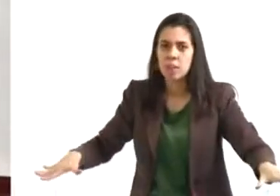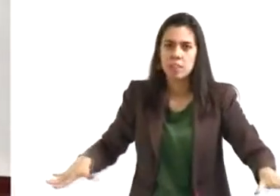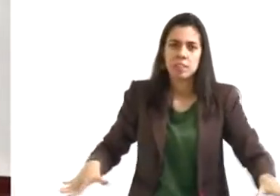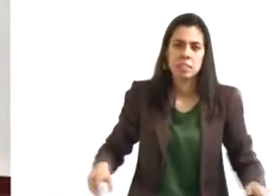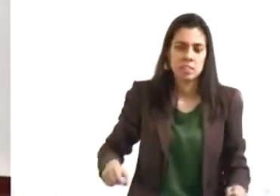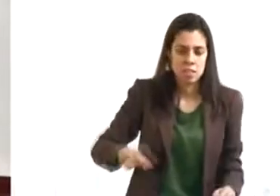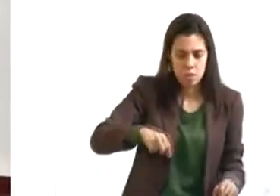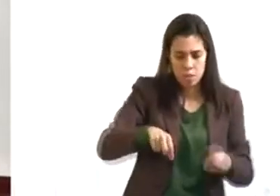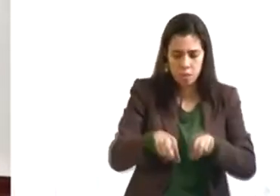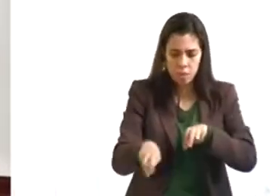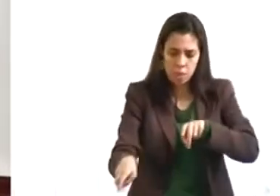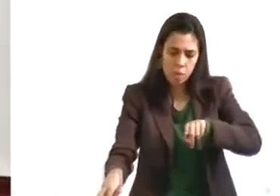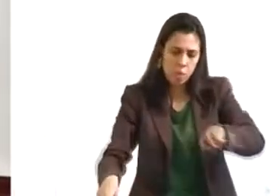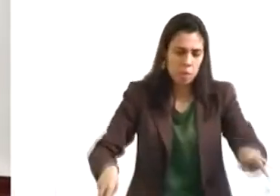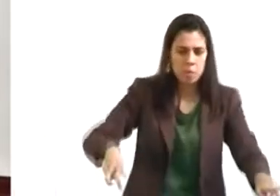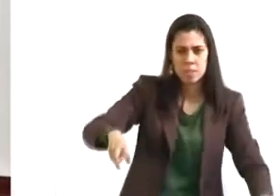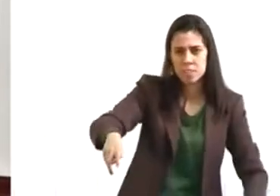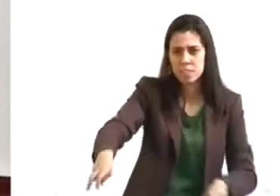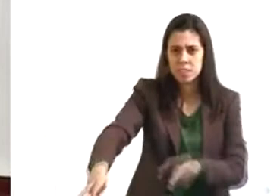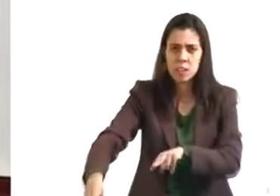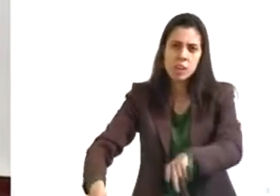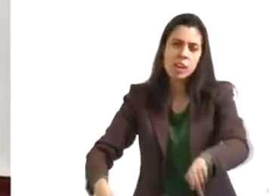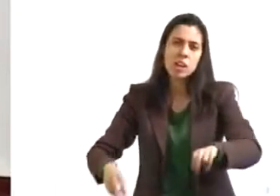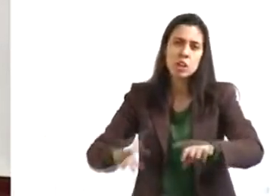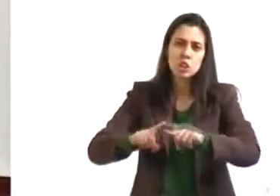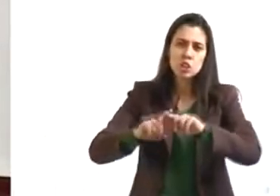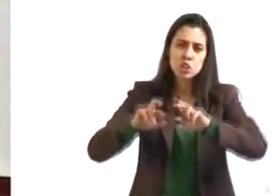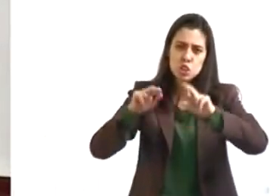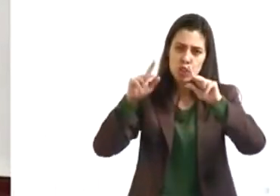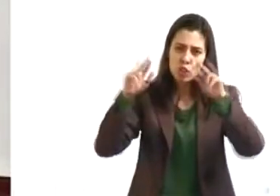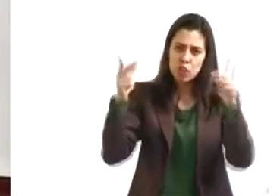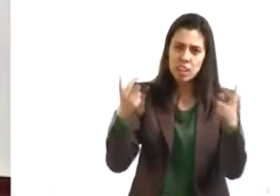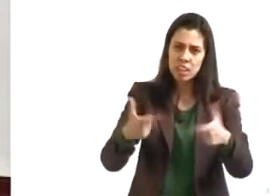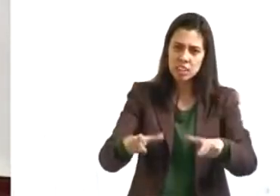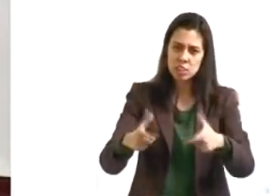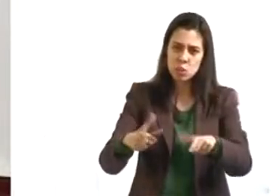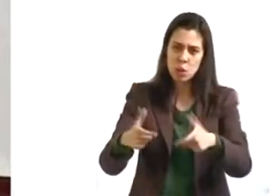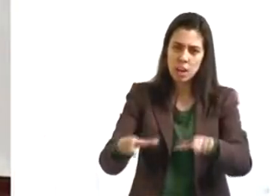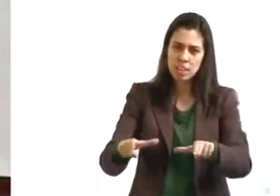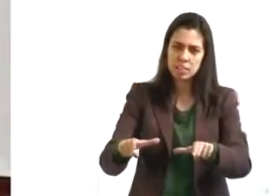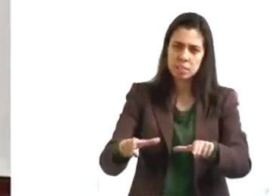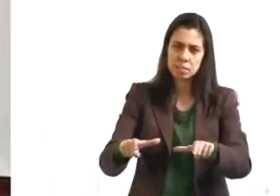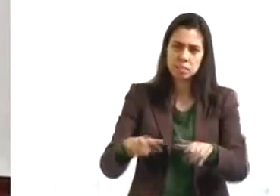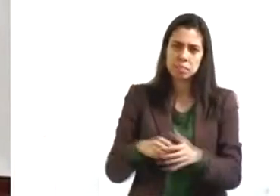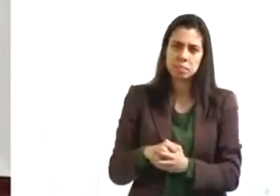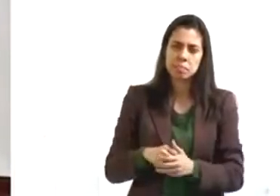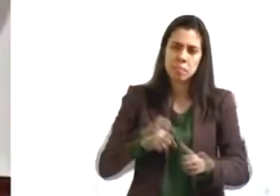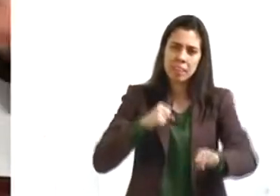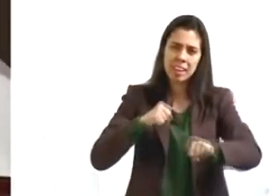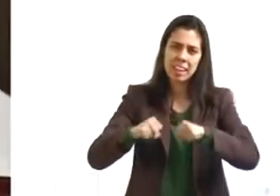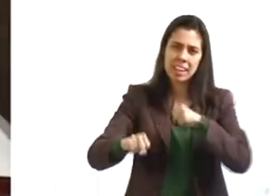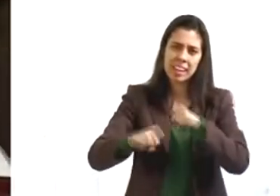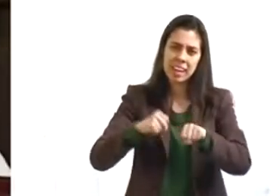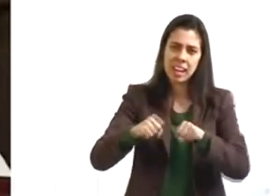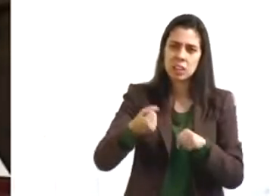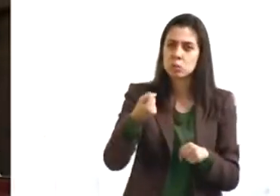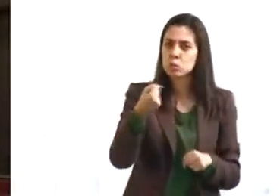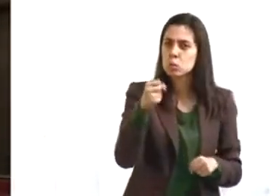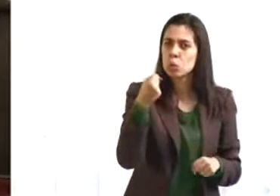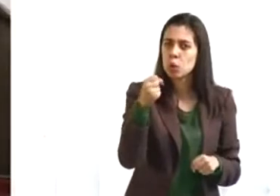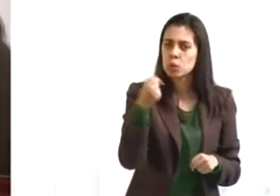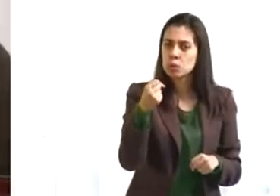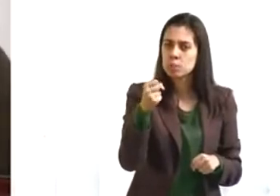por todas as regiões e passam pela província dos samaritanos. E a palavra de Deus diz em Atos 8, você pode conferir isso depois,